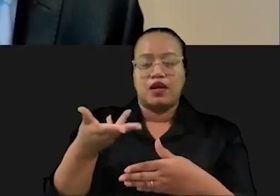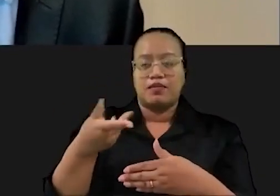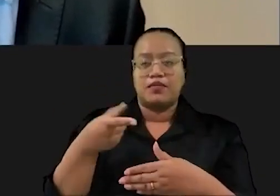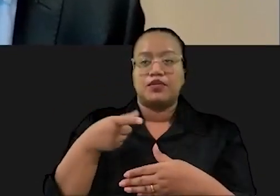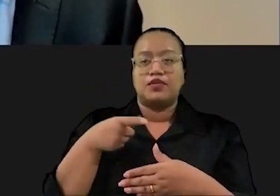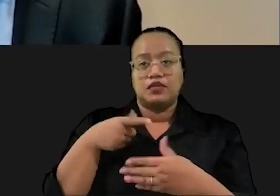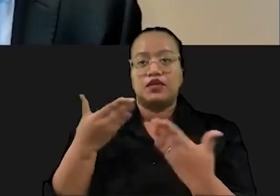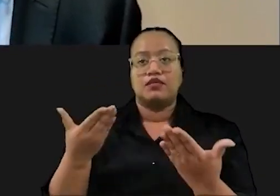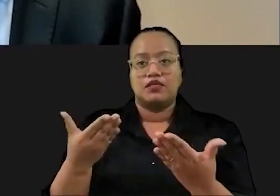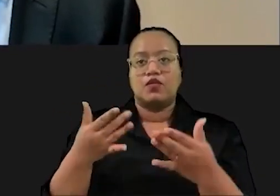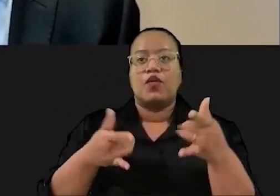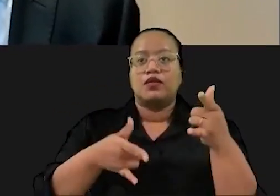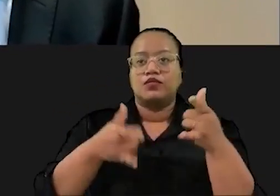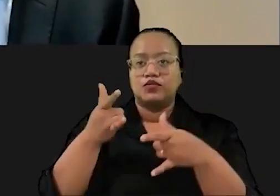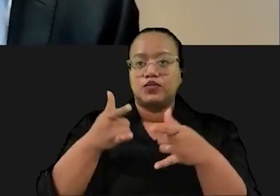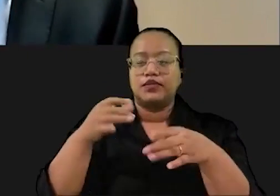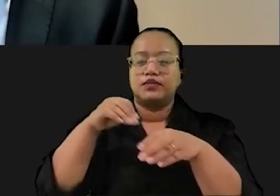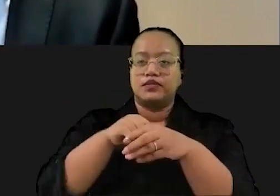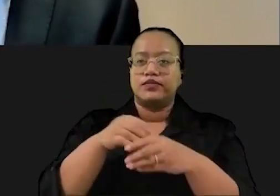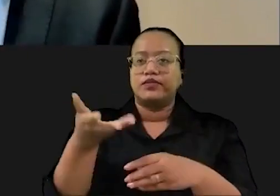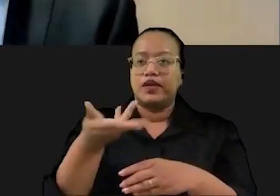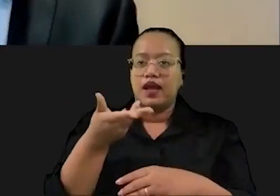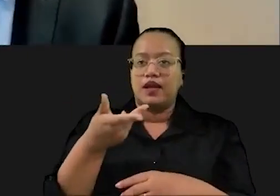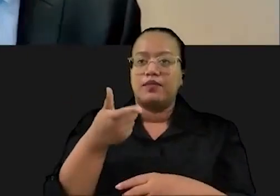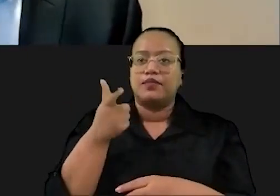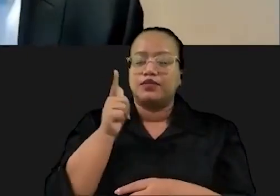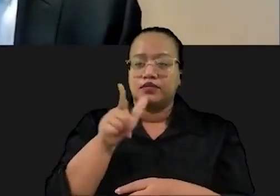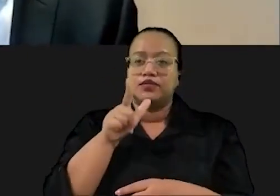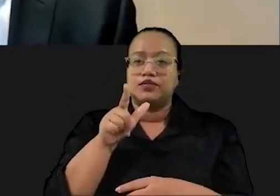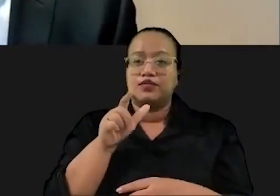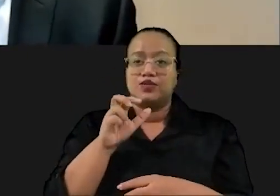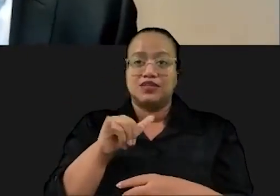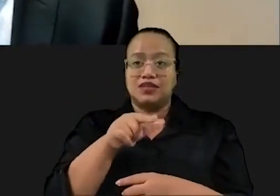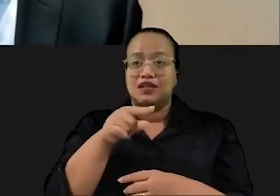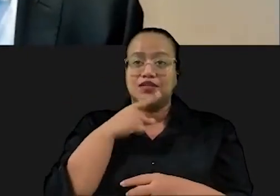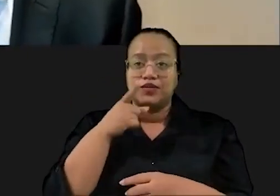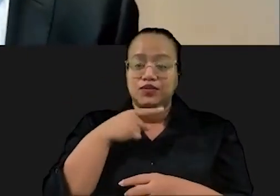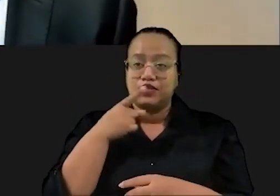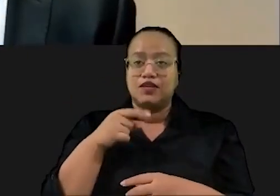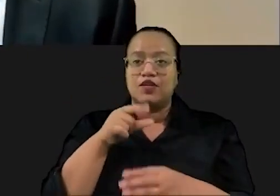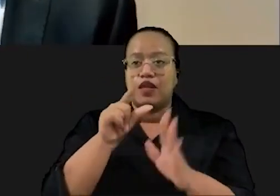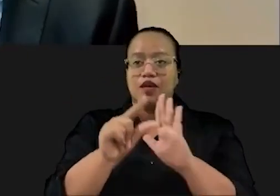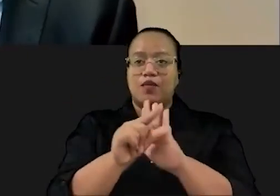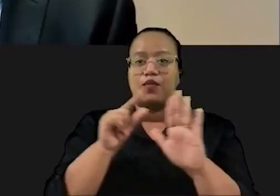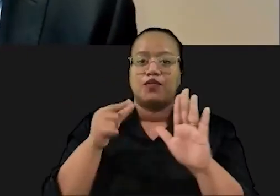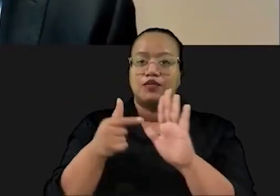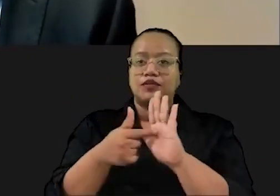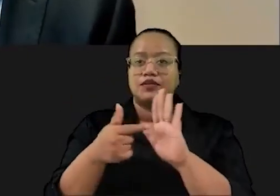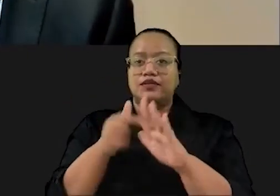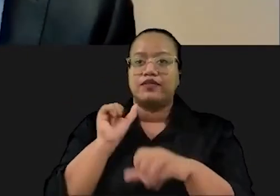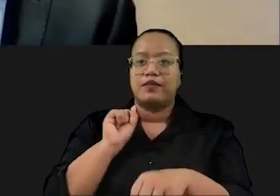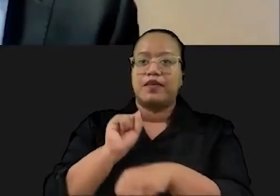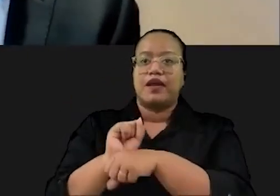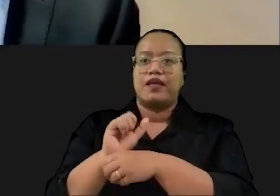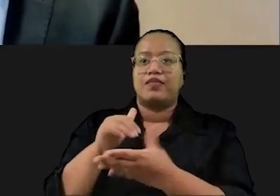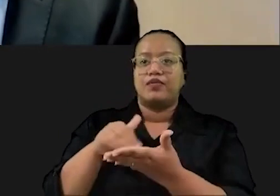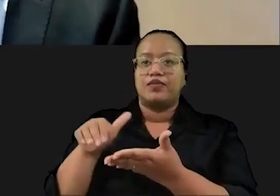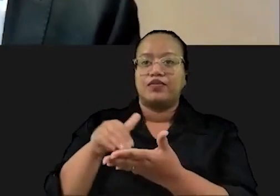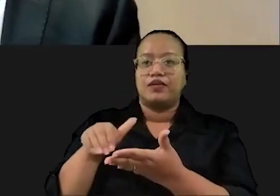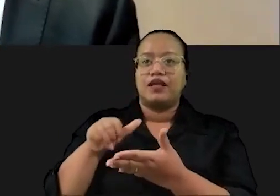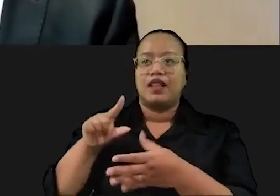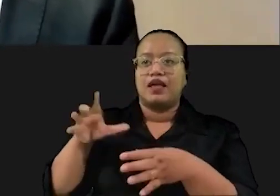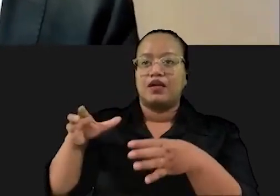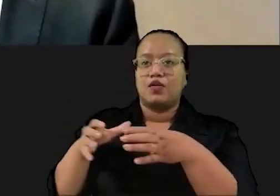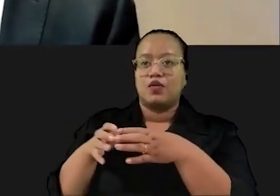né? Se não acontecesse a automação, o processo ia continuar parado na secretaria, né? Os gabinetes eles ficam inchados no começo. Depois,